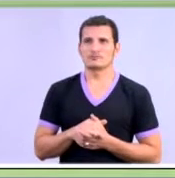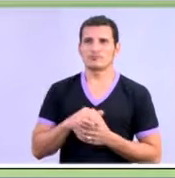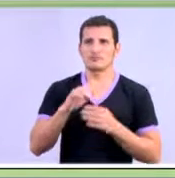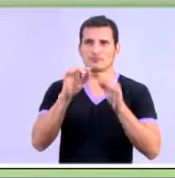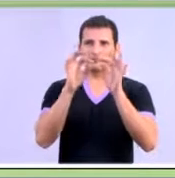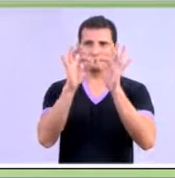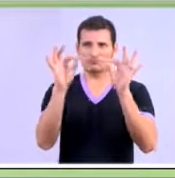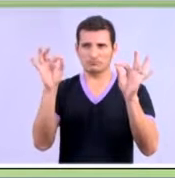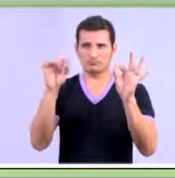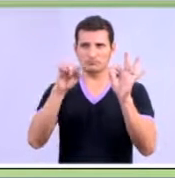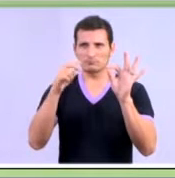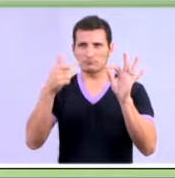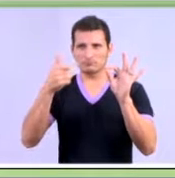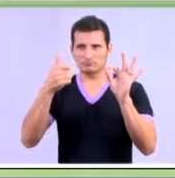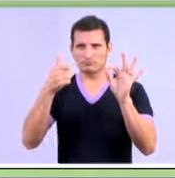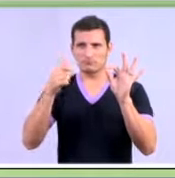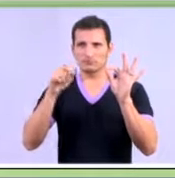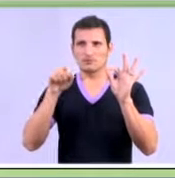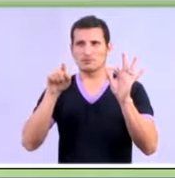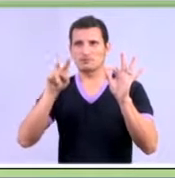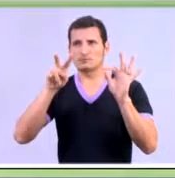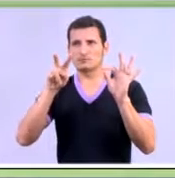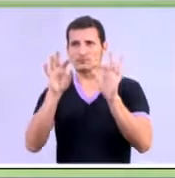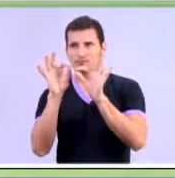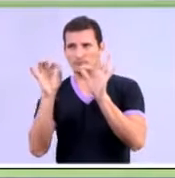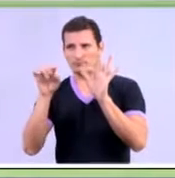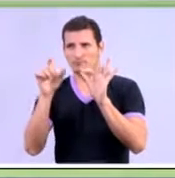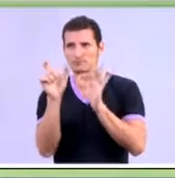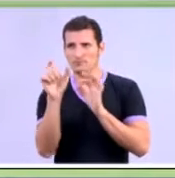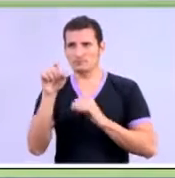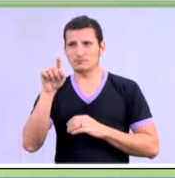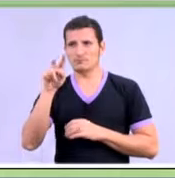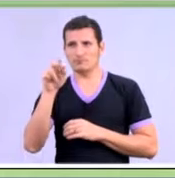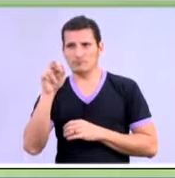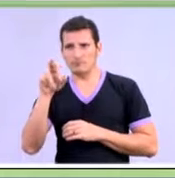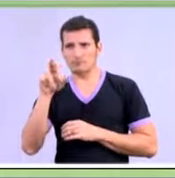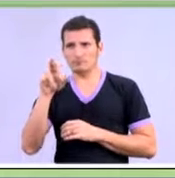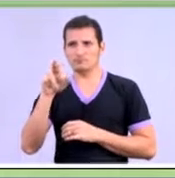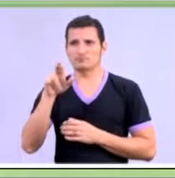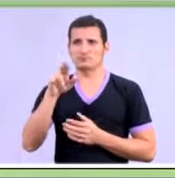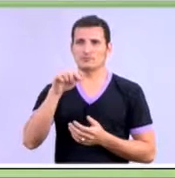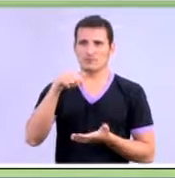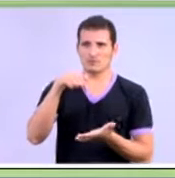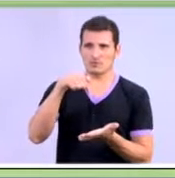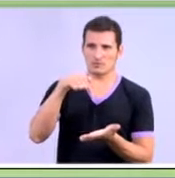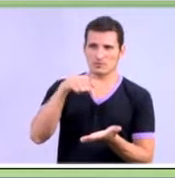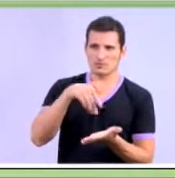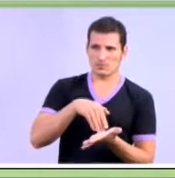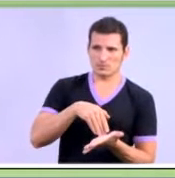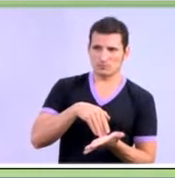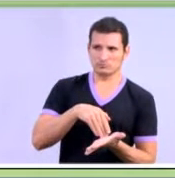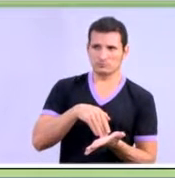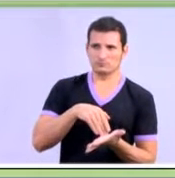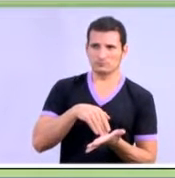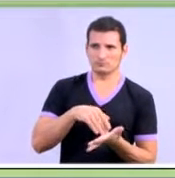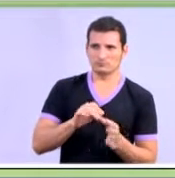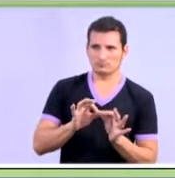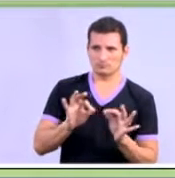eu defino justamente a variável que vai ser retornada, e na última linha eu retorno aquela variável, né,